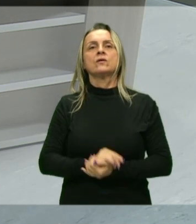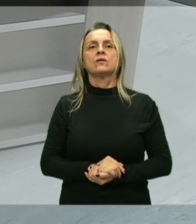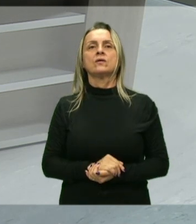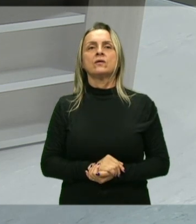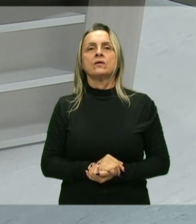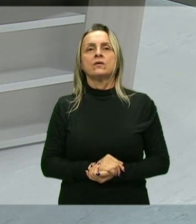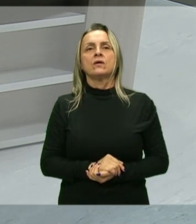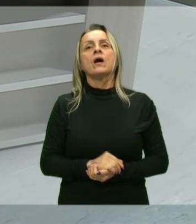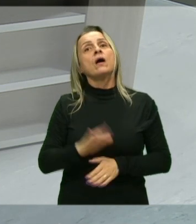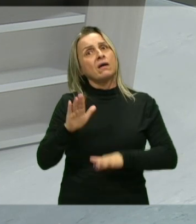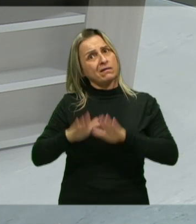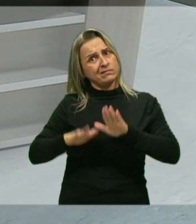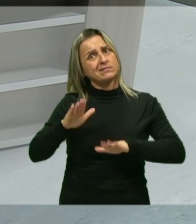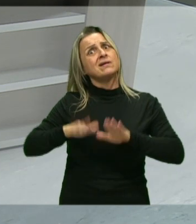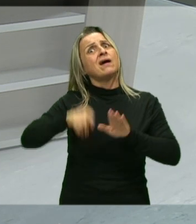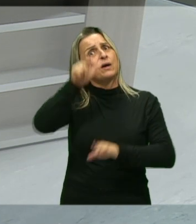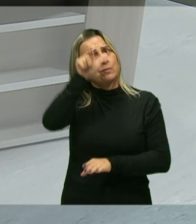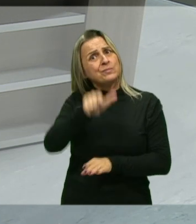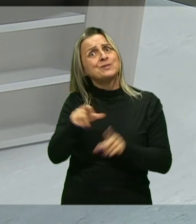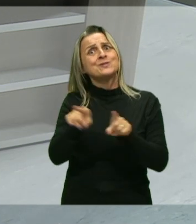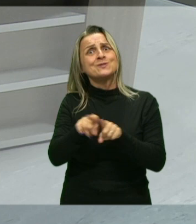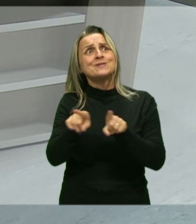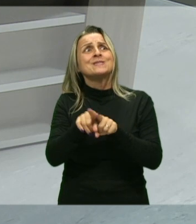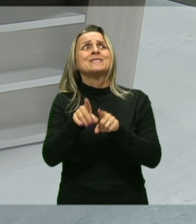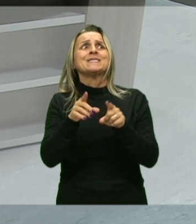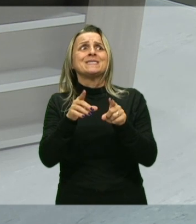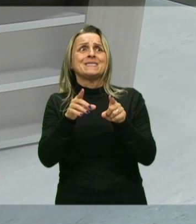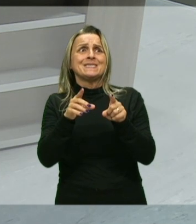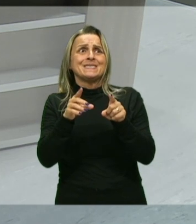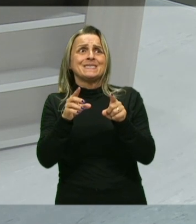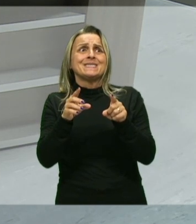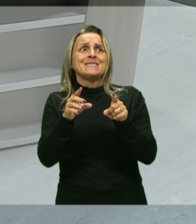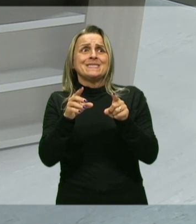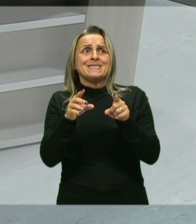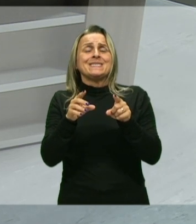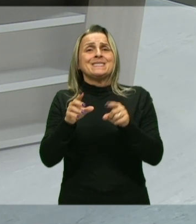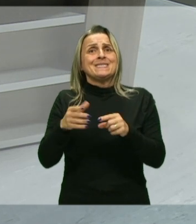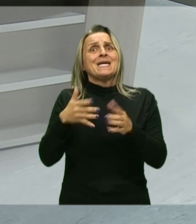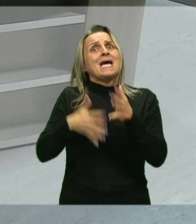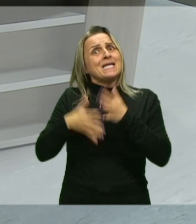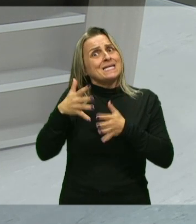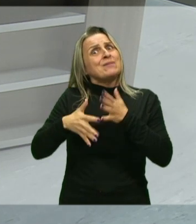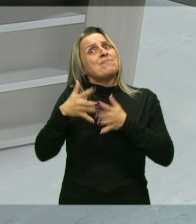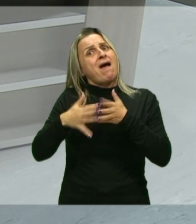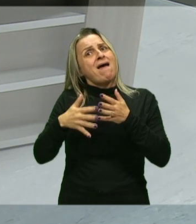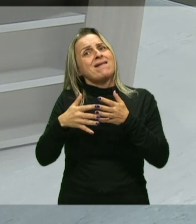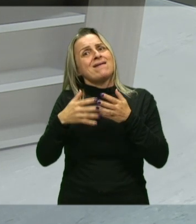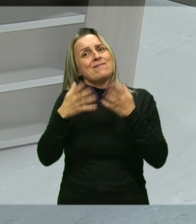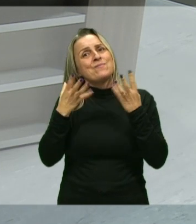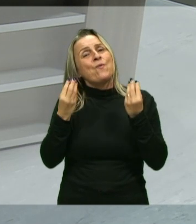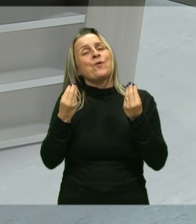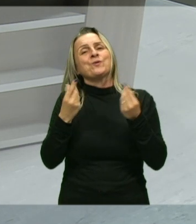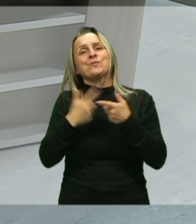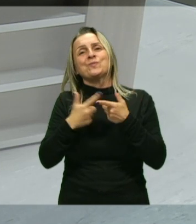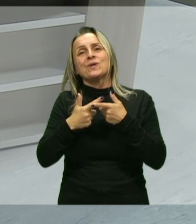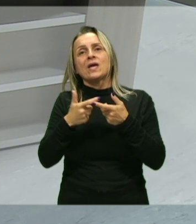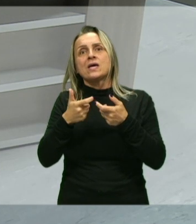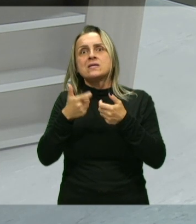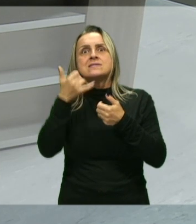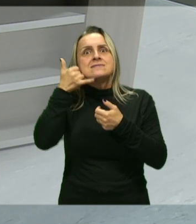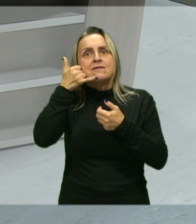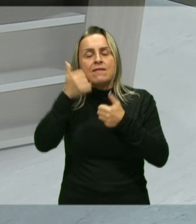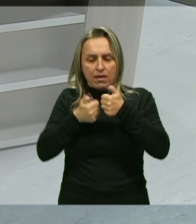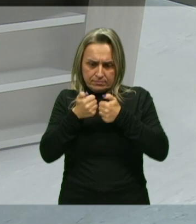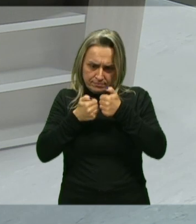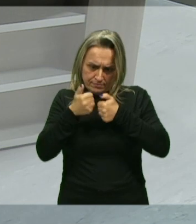Então, acaba que as pessoas hoje em dia acabam mexendo muito com o avanço da tecnologia no celular, né? E não prestando atenção por onde